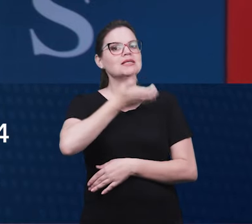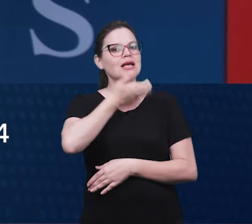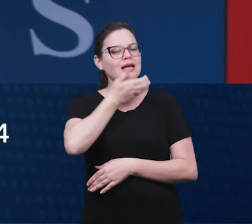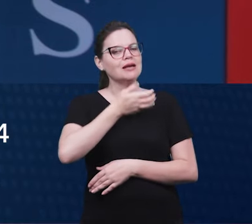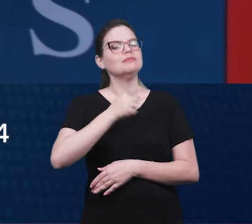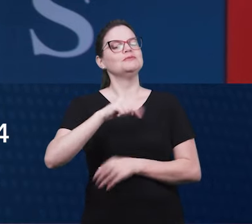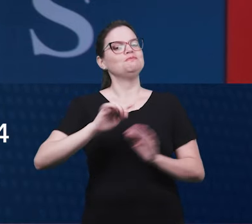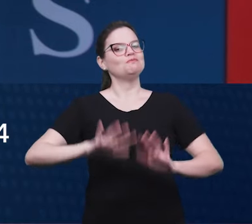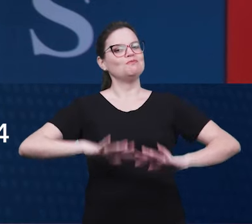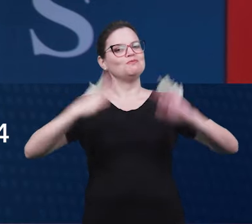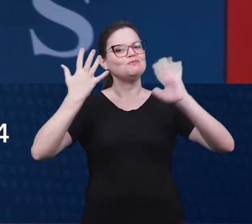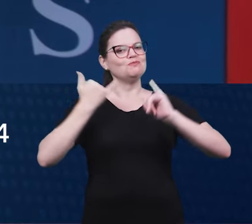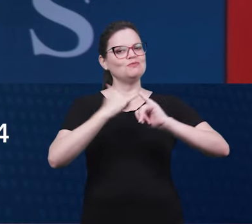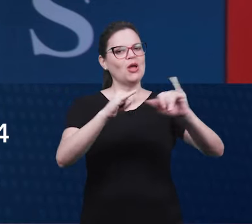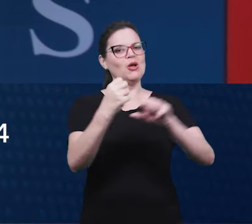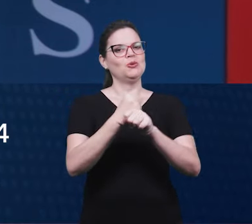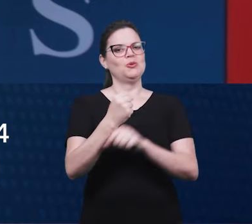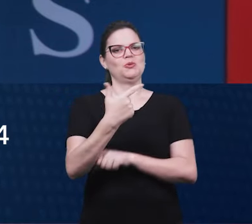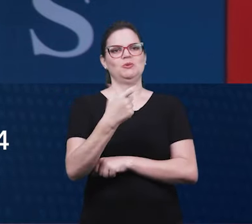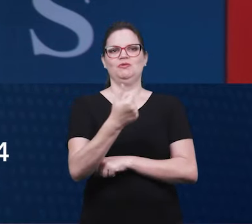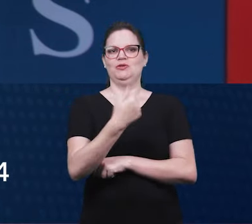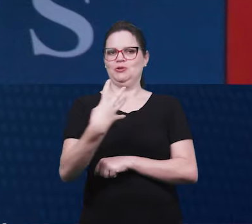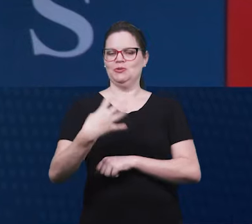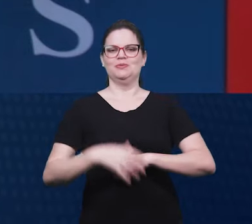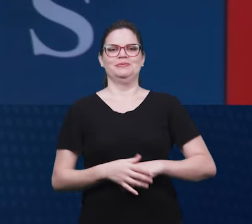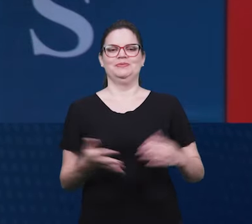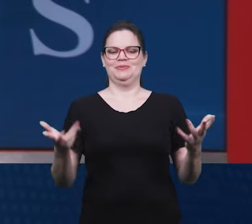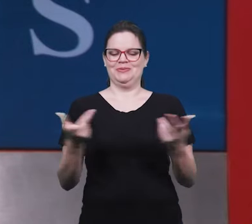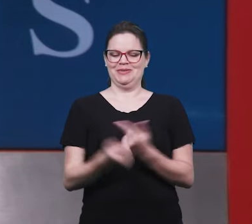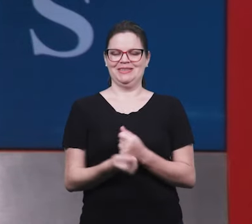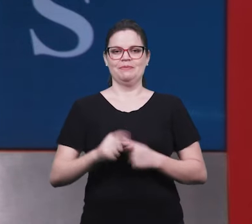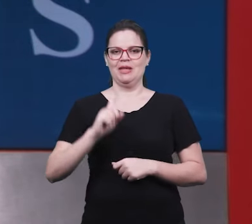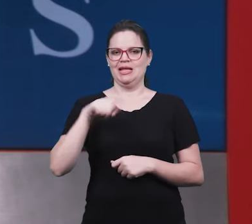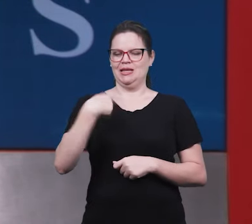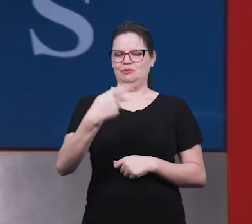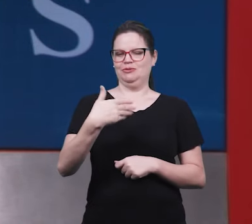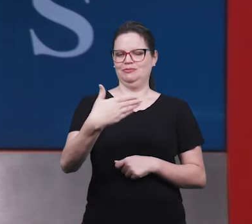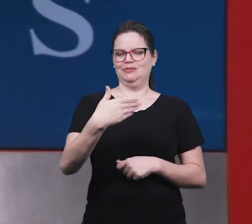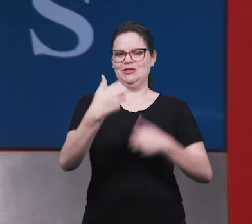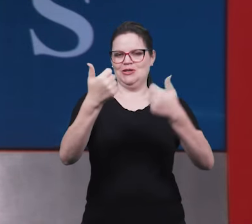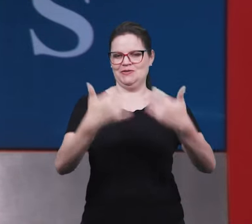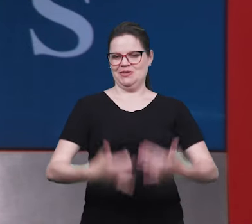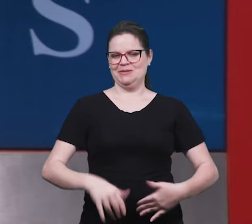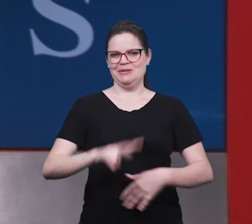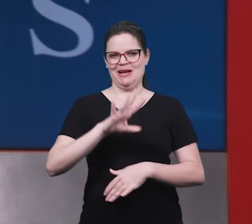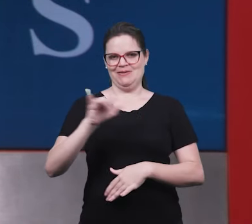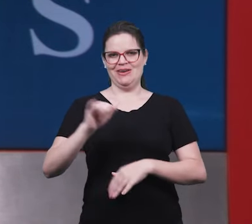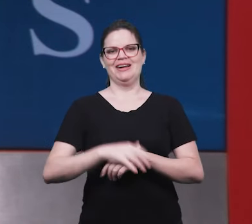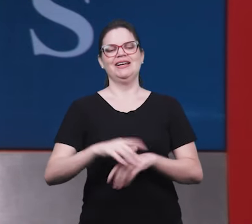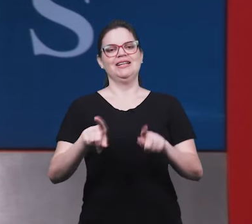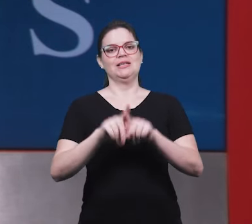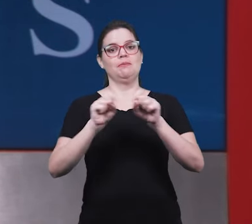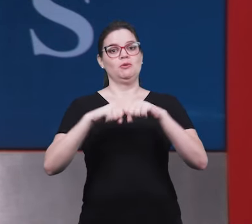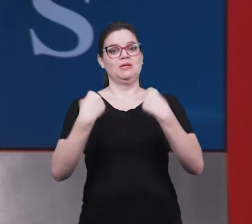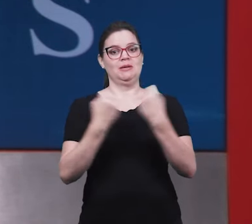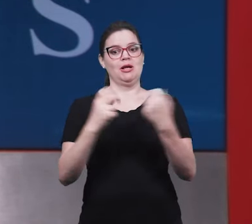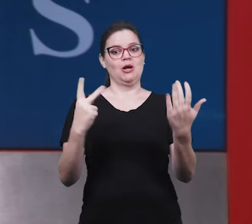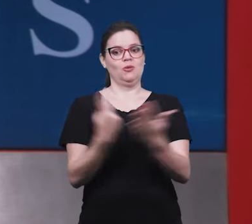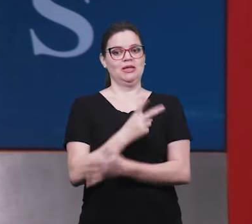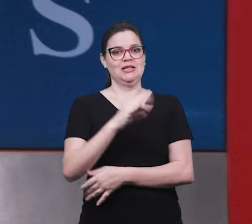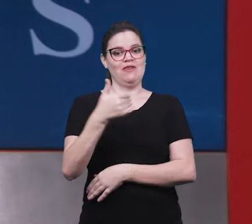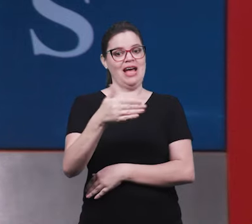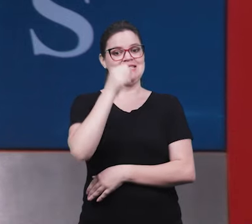festas 2024 que maravilha daqui a pouco a gente fala mais sobre Trombetas e festas vamos falar sobre o seminário que vai acontecer nesse final de